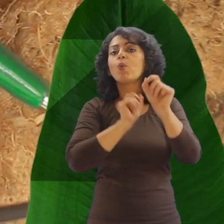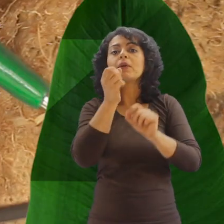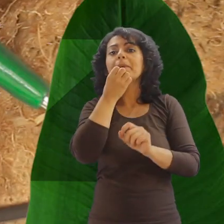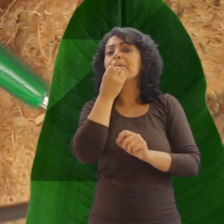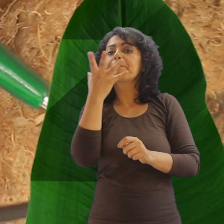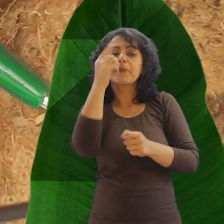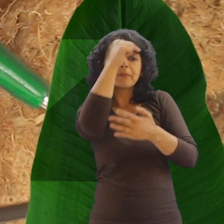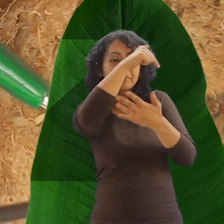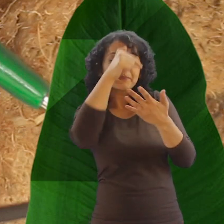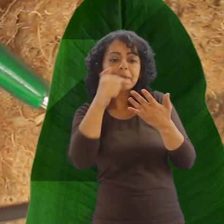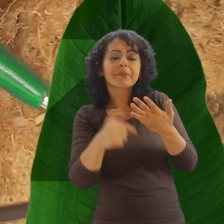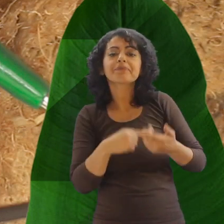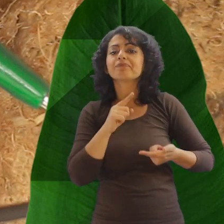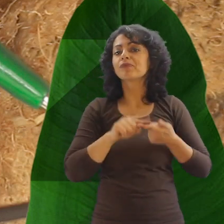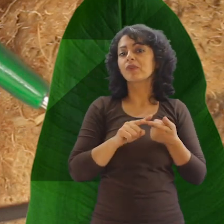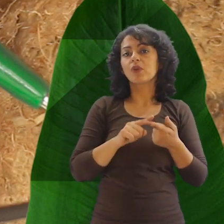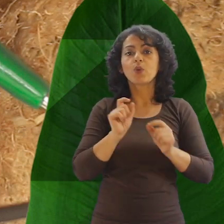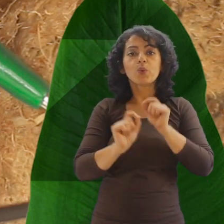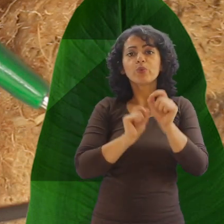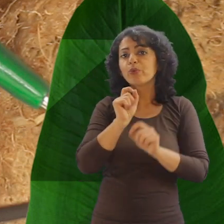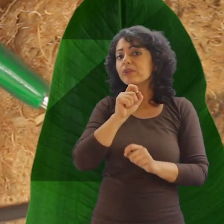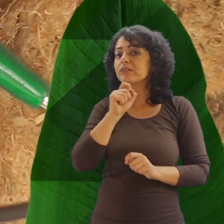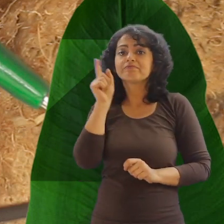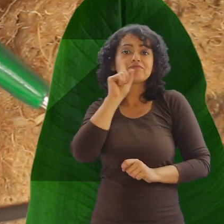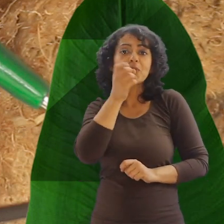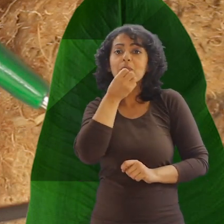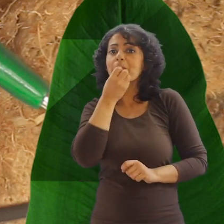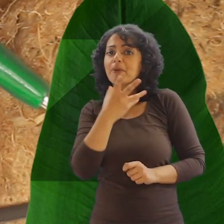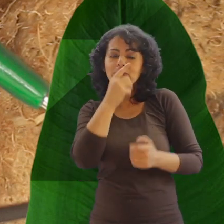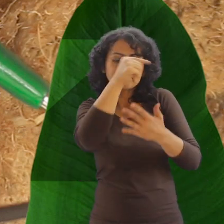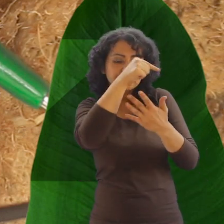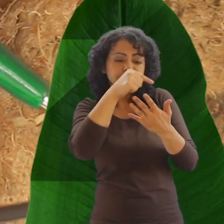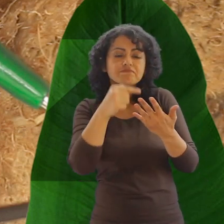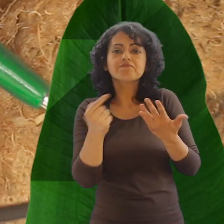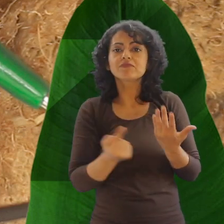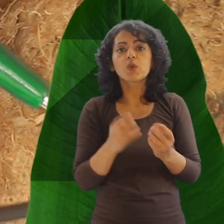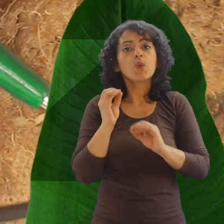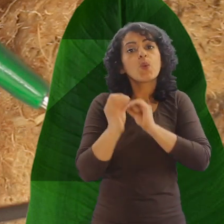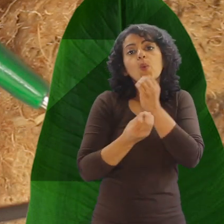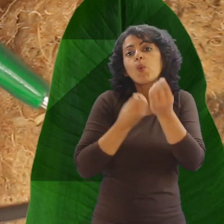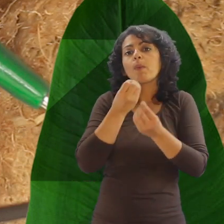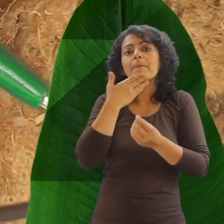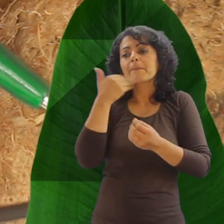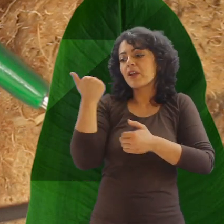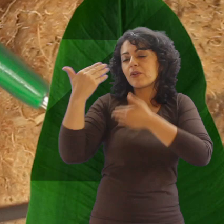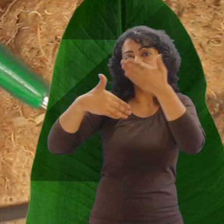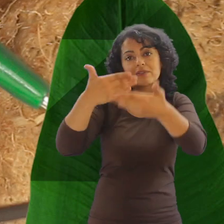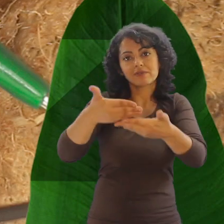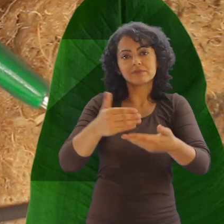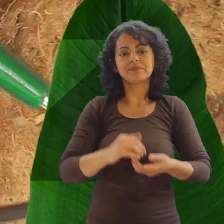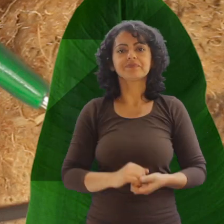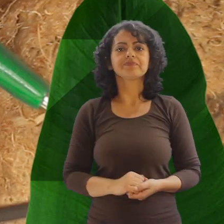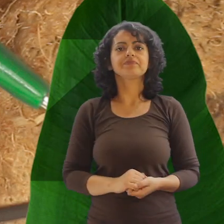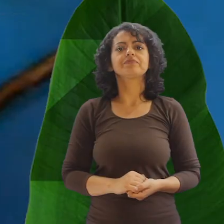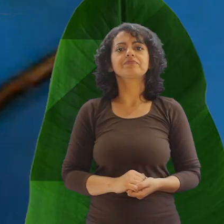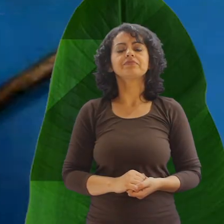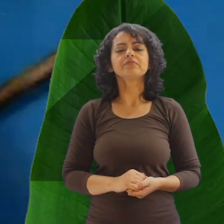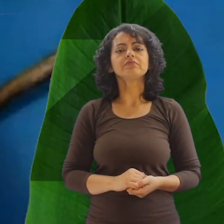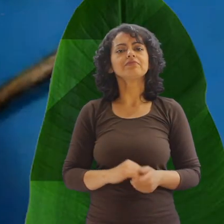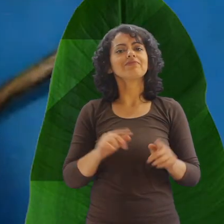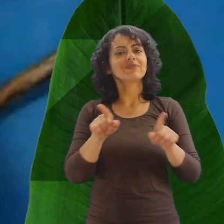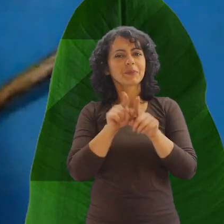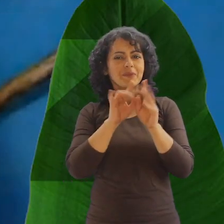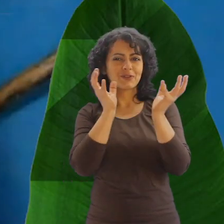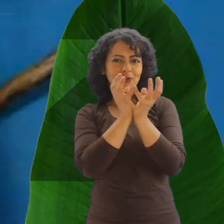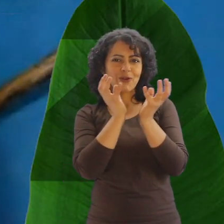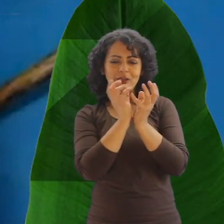tanto pontos altos, o que foi bom, pontos baixos, o que não foi bom, e que tal? O que pode ser diferente? Do